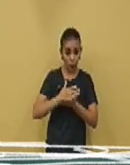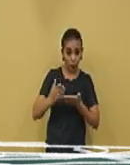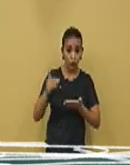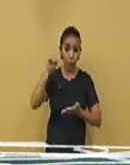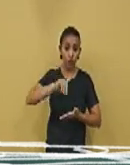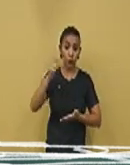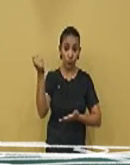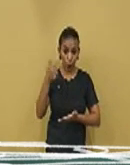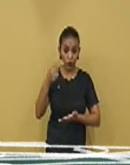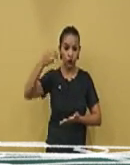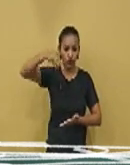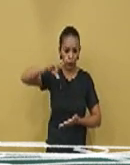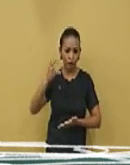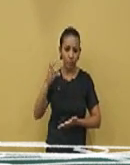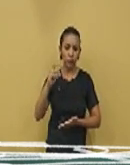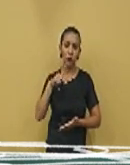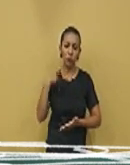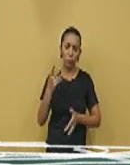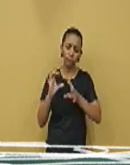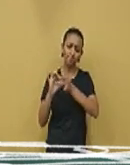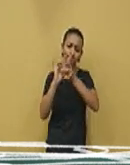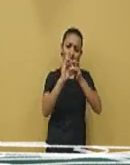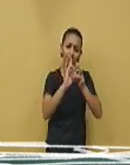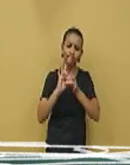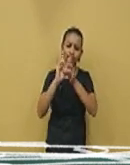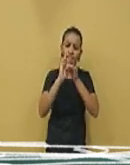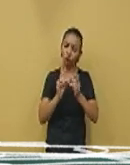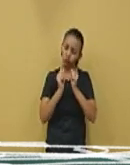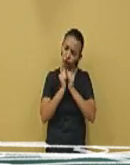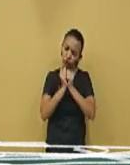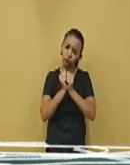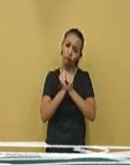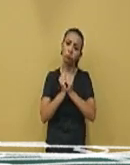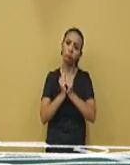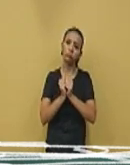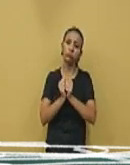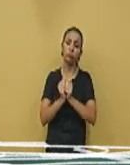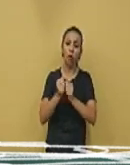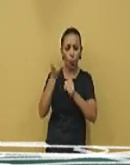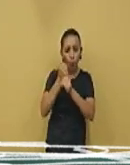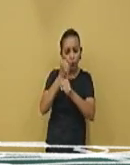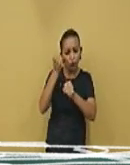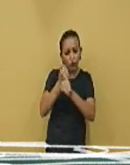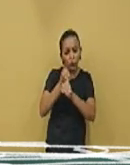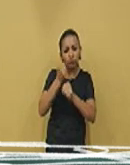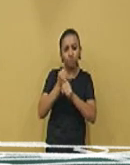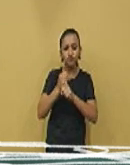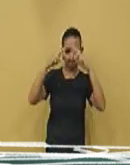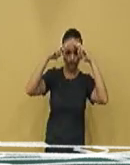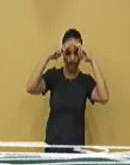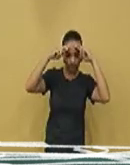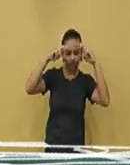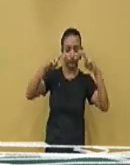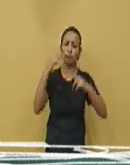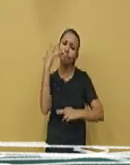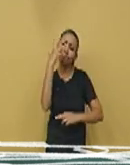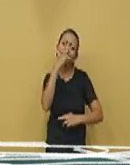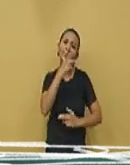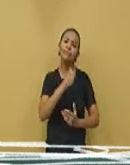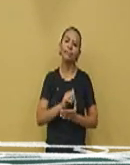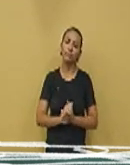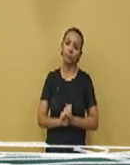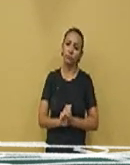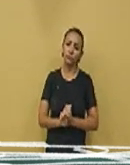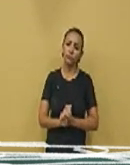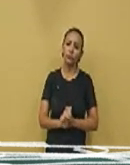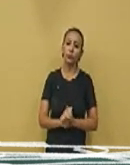março, estaremos unidas e unidos em construção respeitosa e bonita para